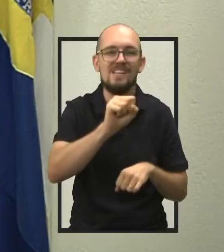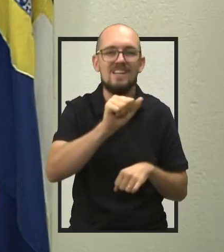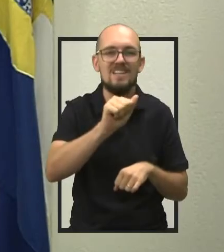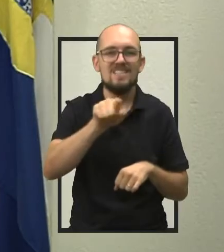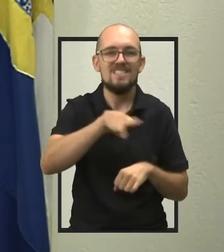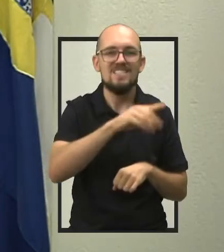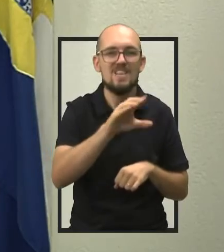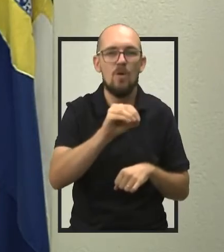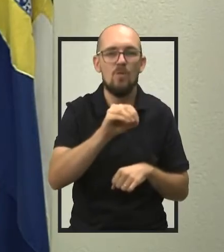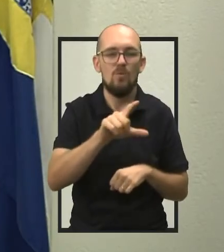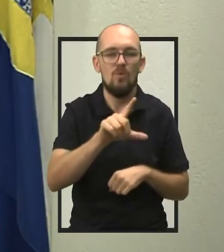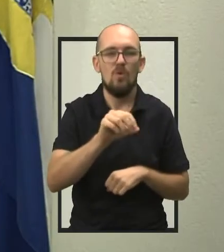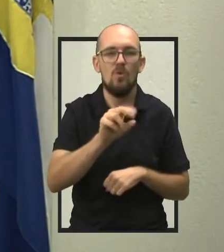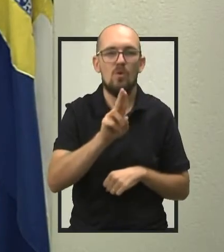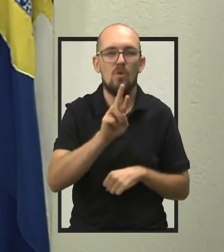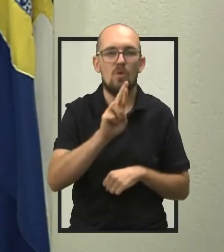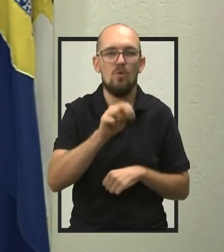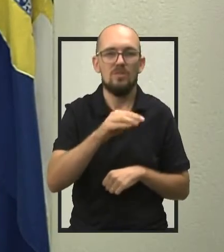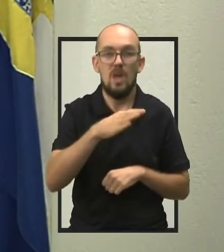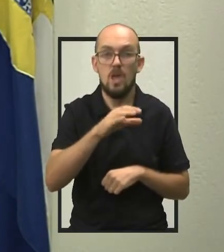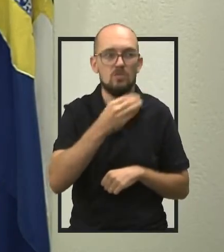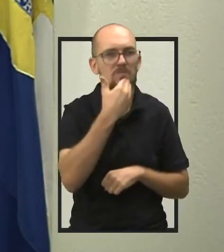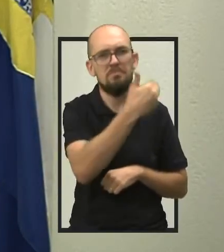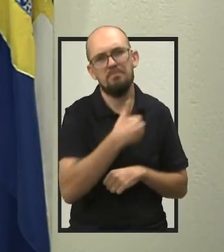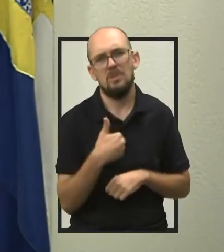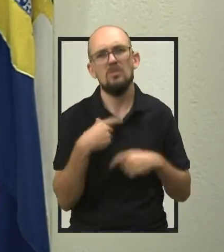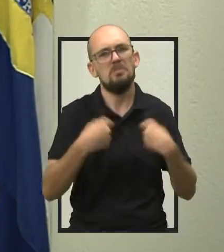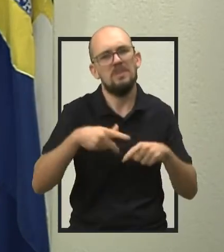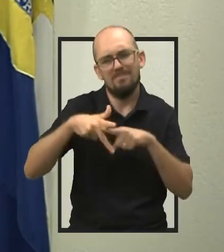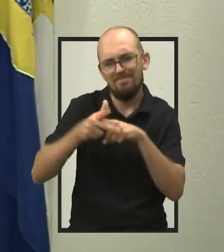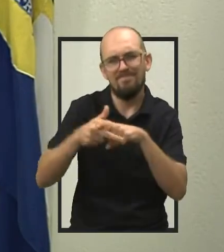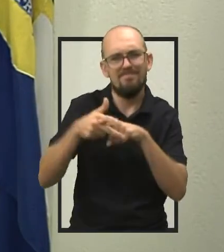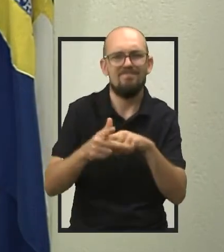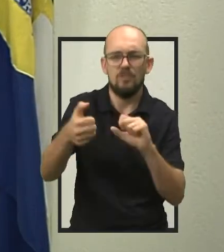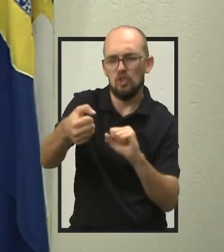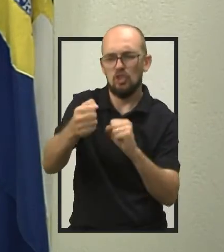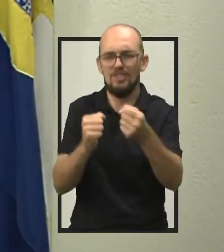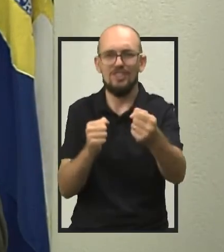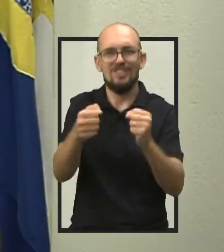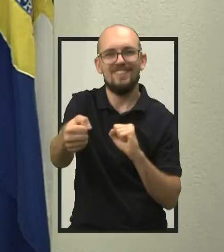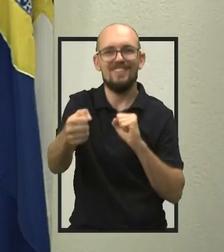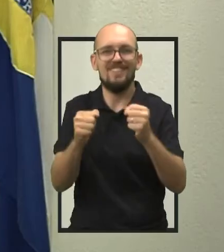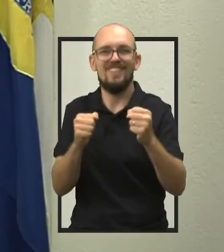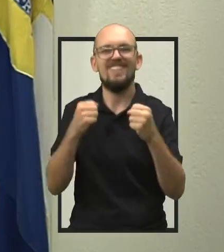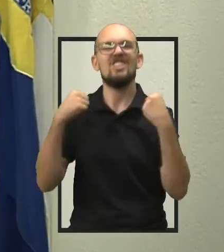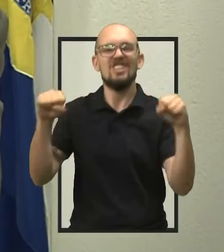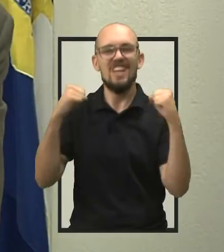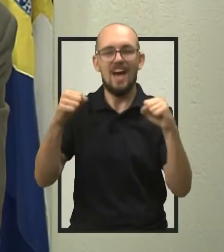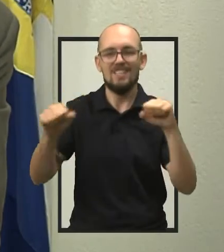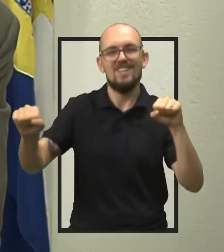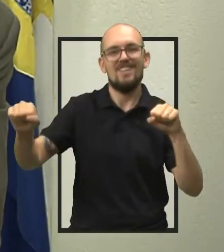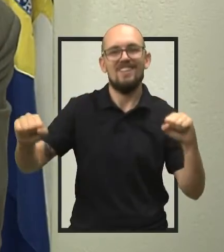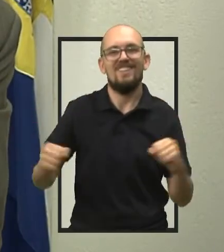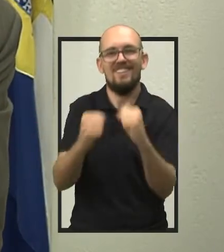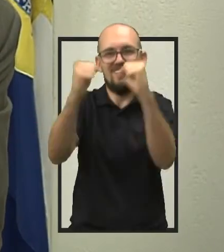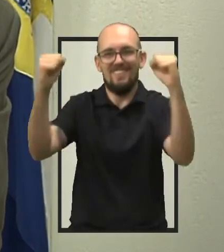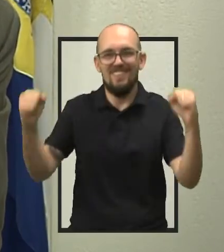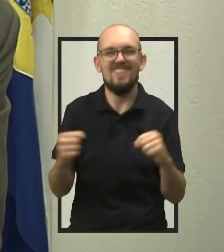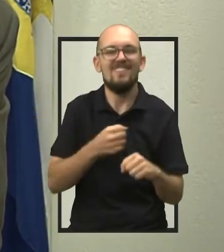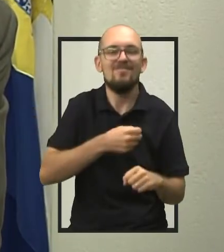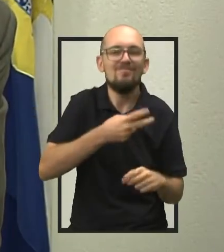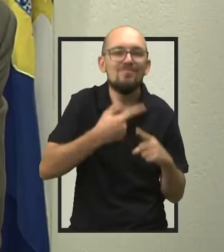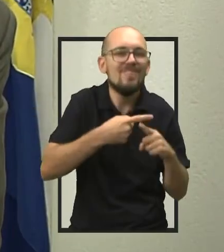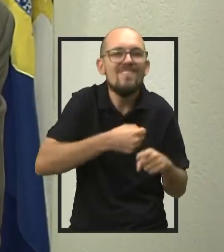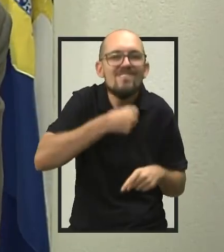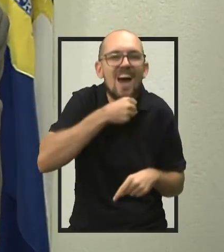fizesse uma manutenção geral naqueles equipamentos ali de ginásticas, porque o pessoal do abrigo tem o hábito de